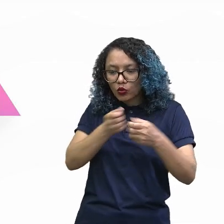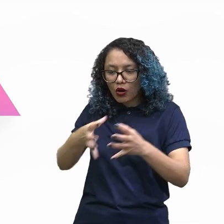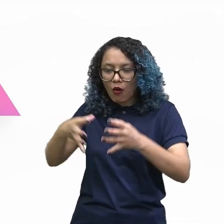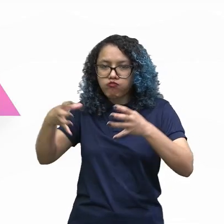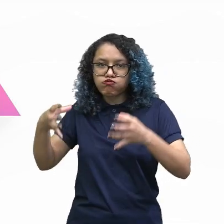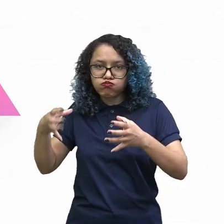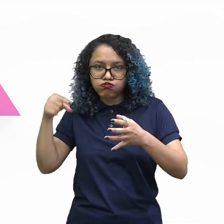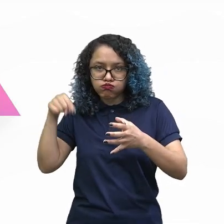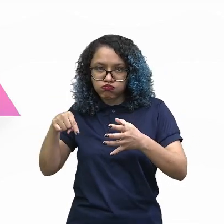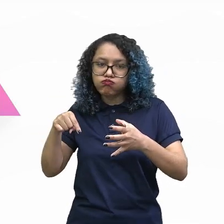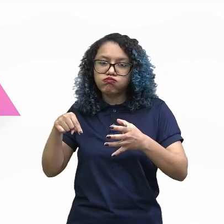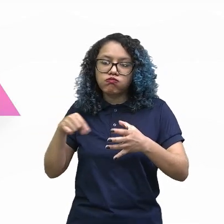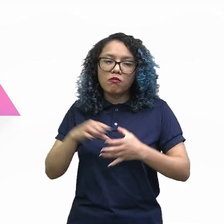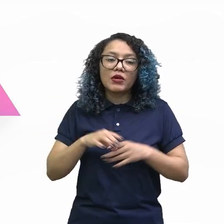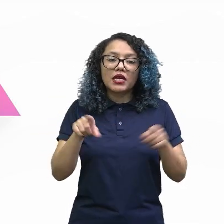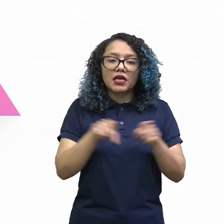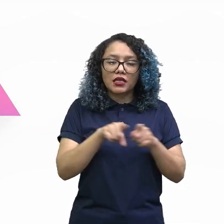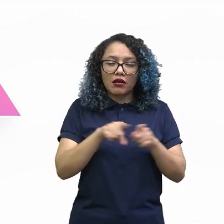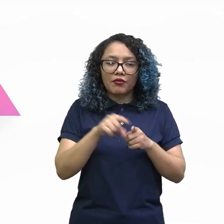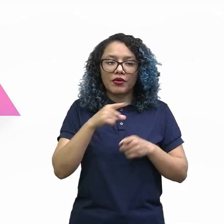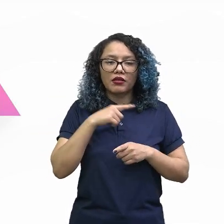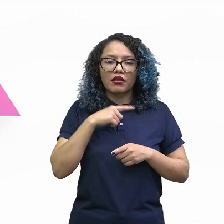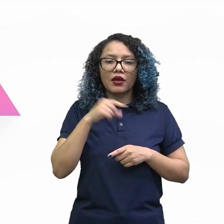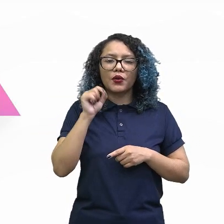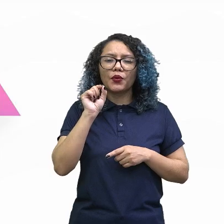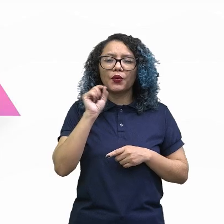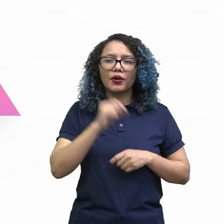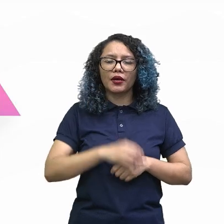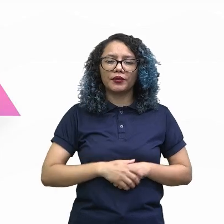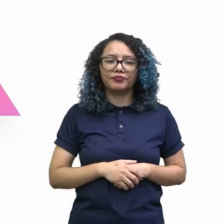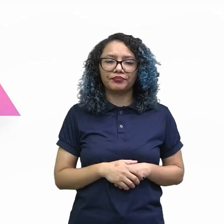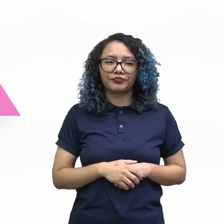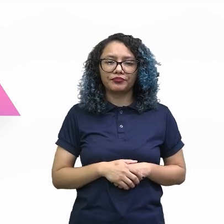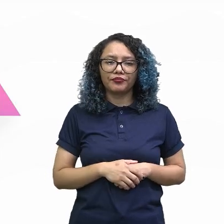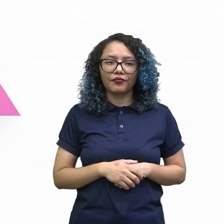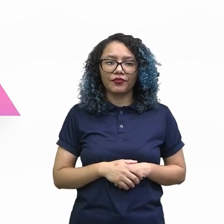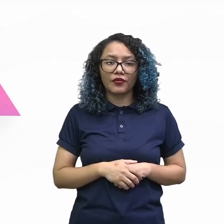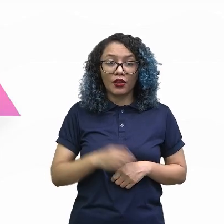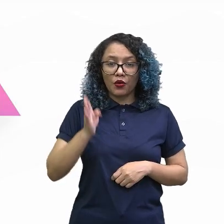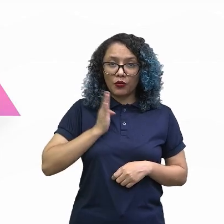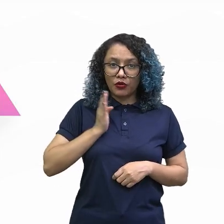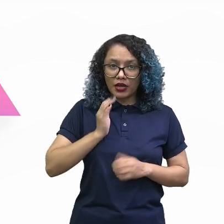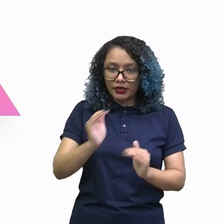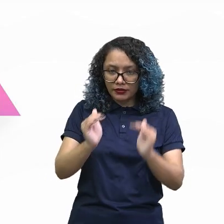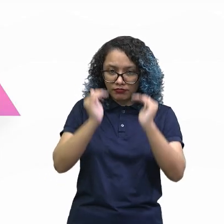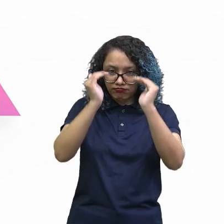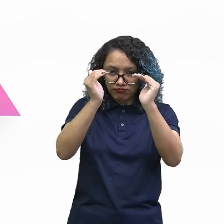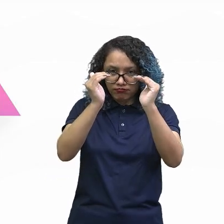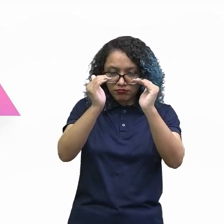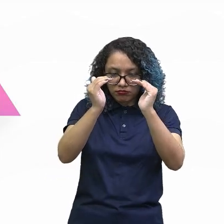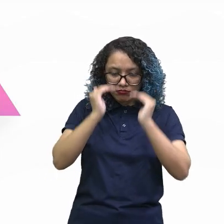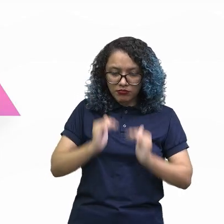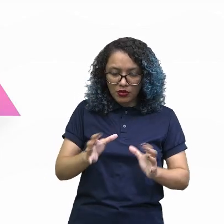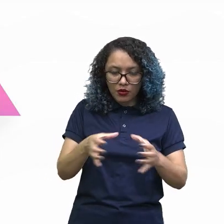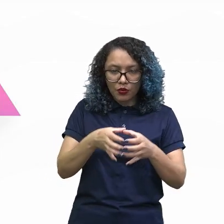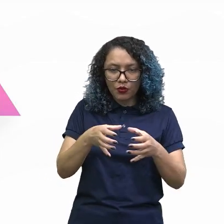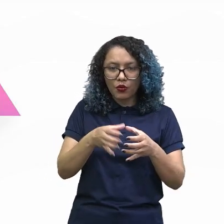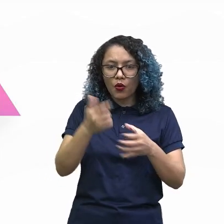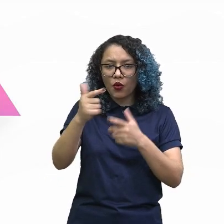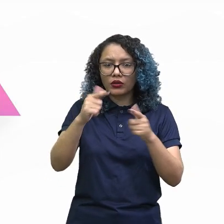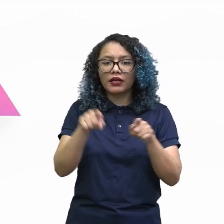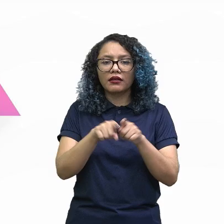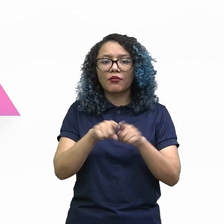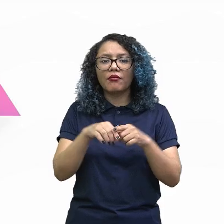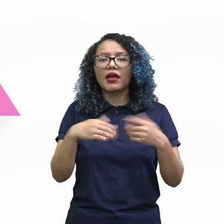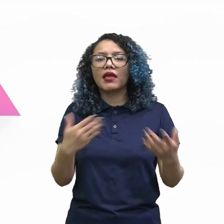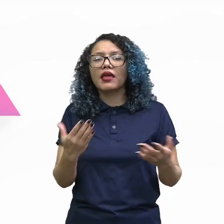sociedade. E também existe, entre a burguesia e a classe trabalhadora, alguns sociólogos trazem outras classes, chamadas de